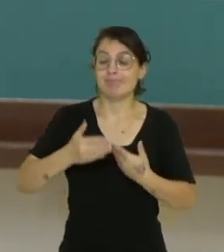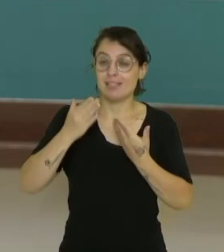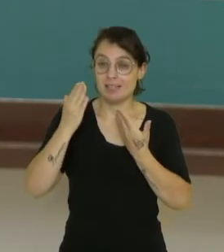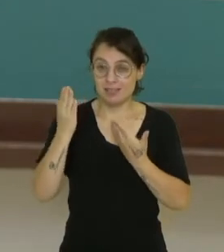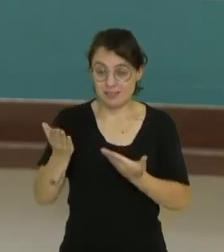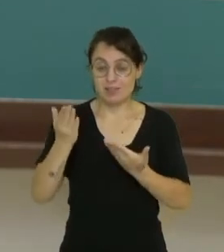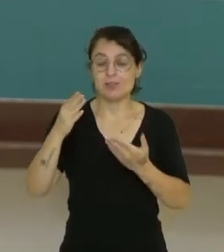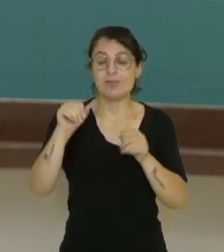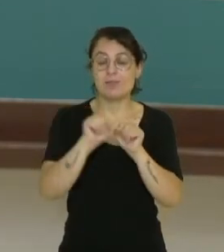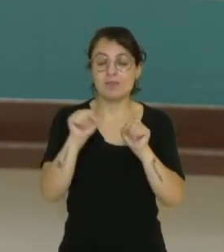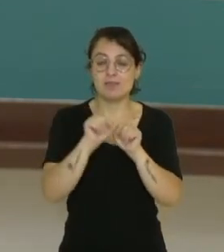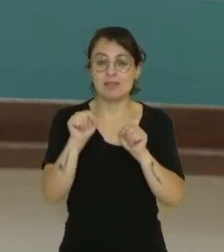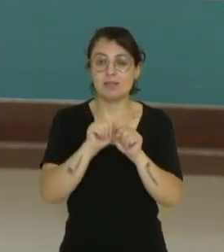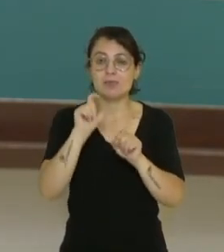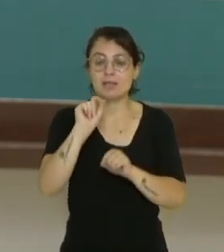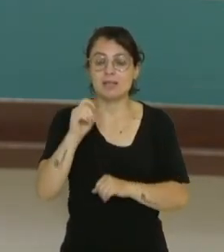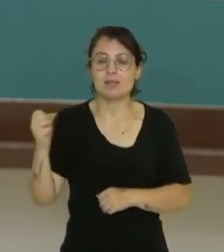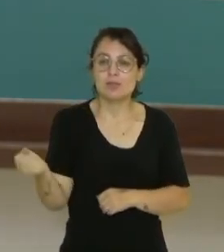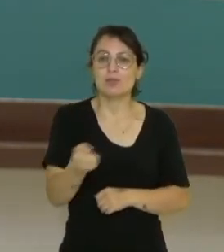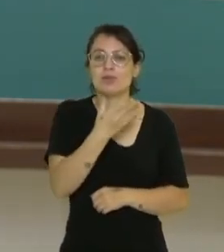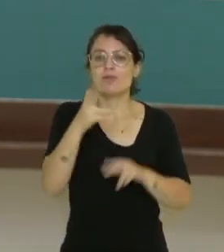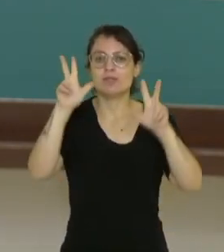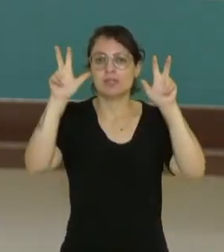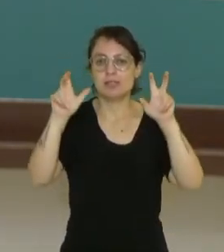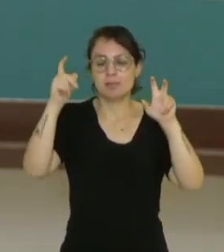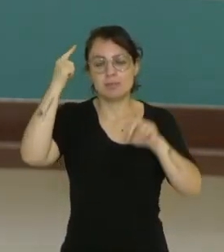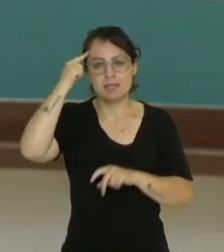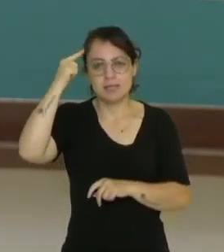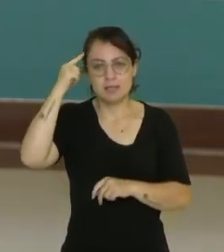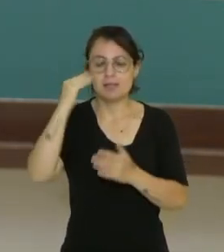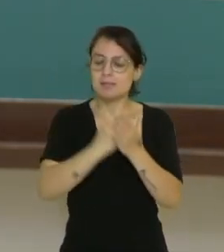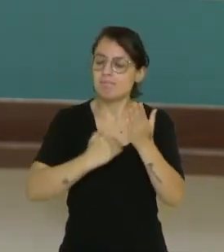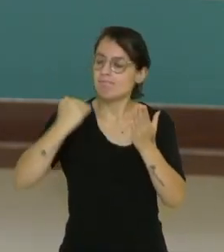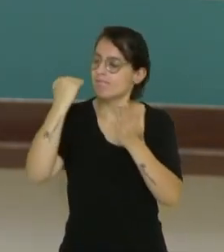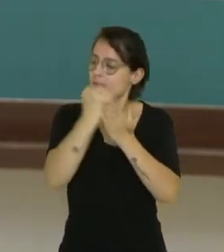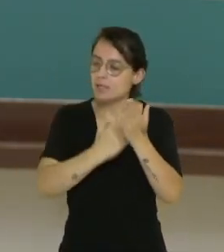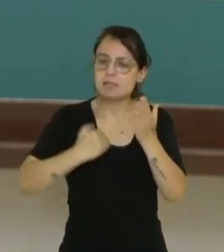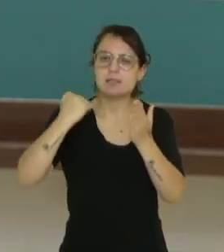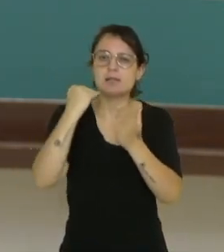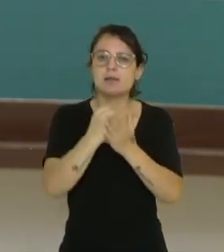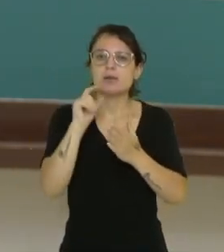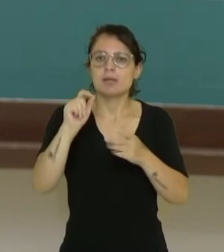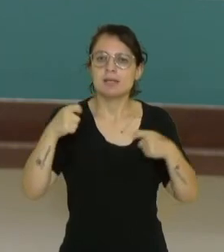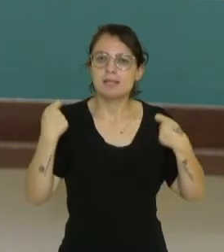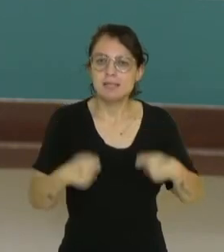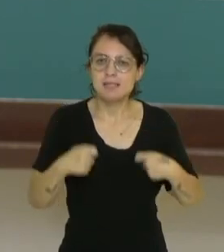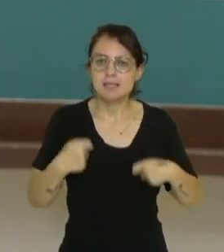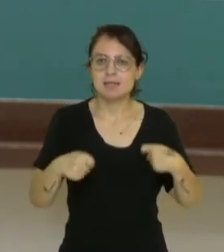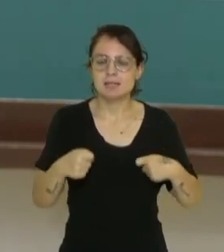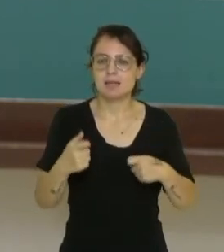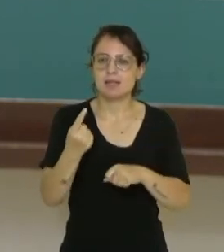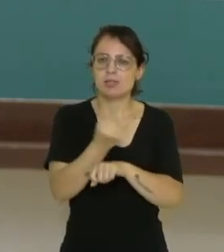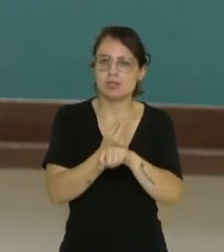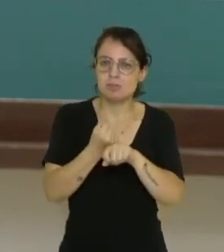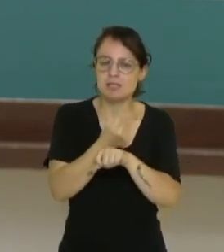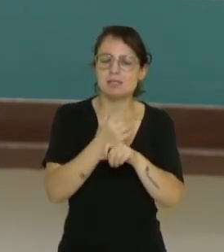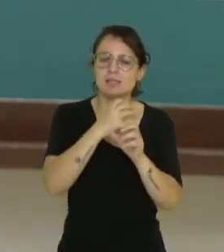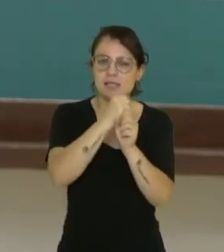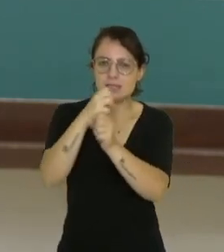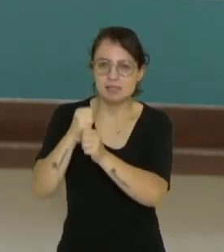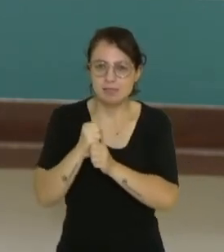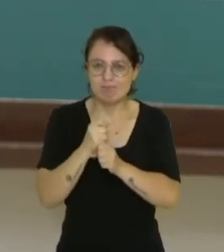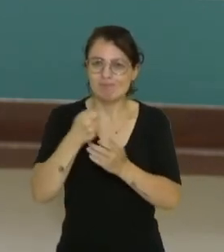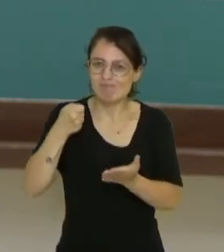novas temáticas econômicas fossem pensadas e cada vez mais houvesse uma necessidade de uma administração bem rígida